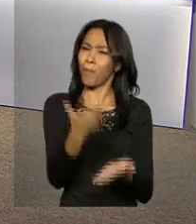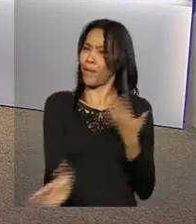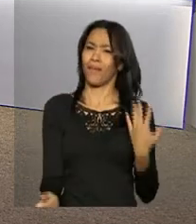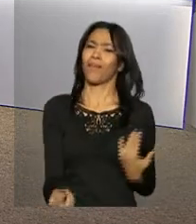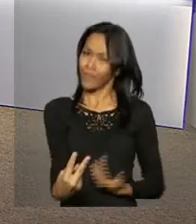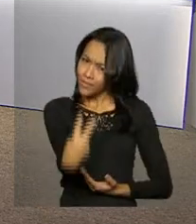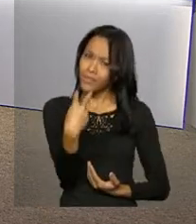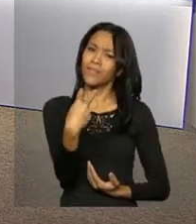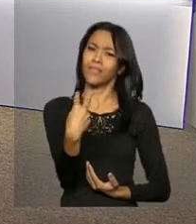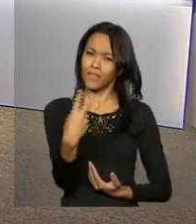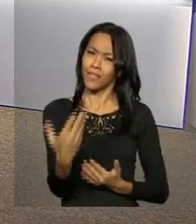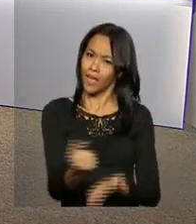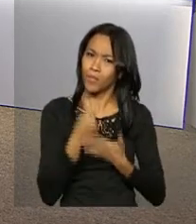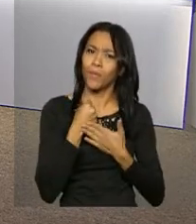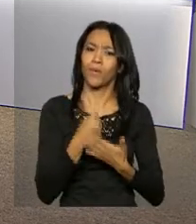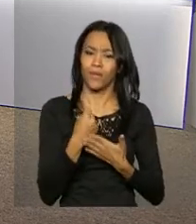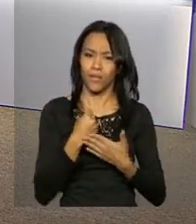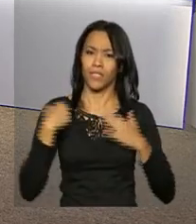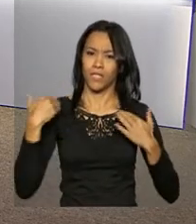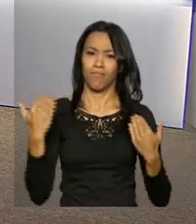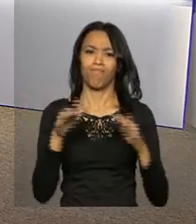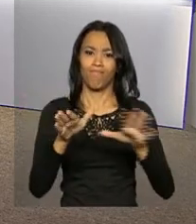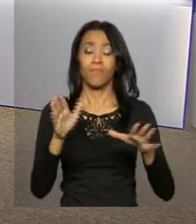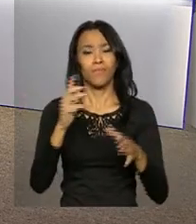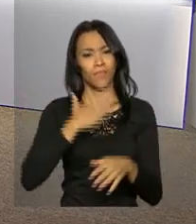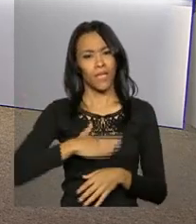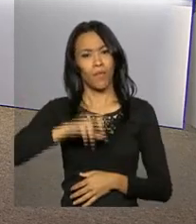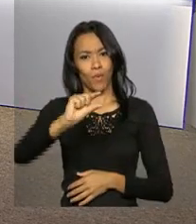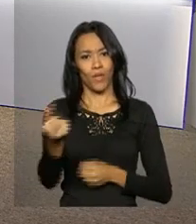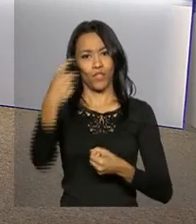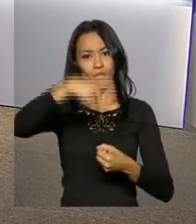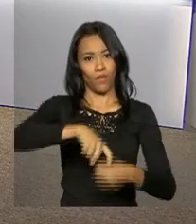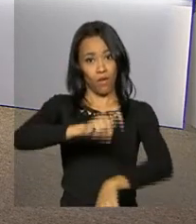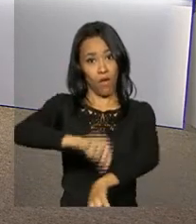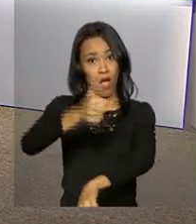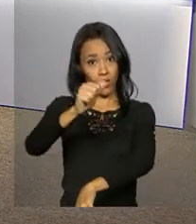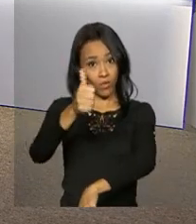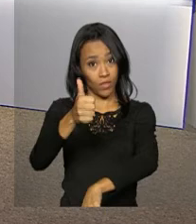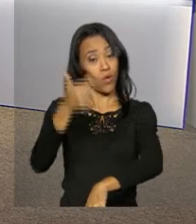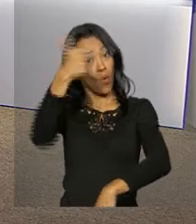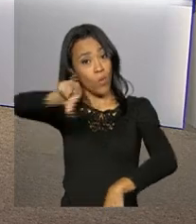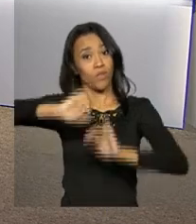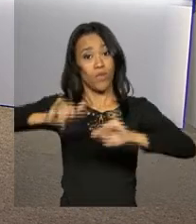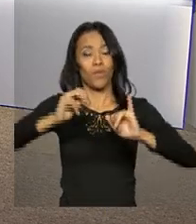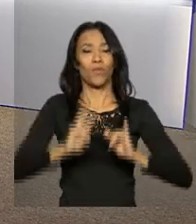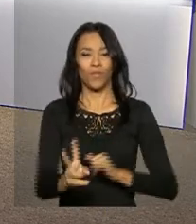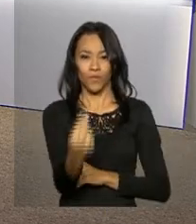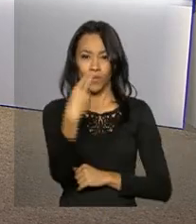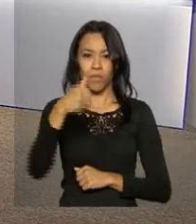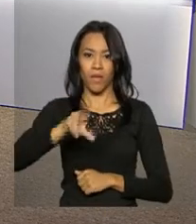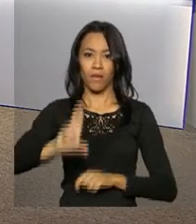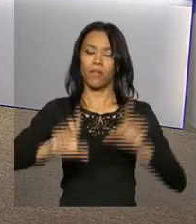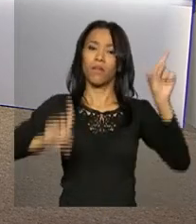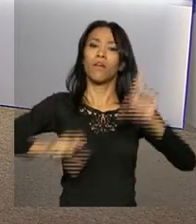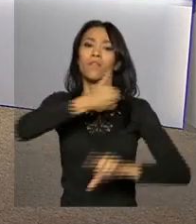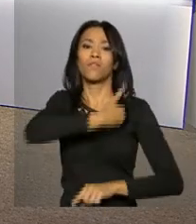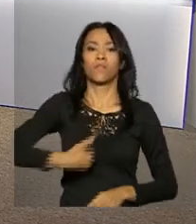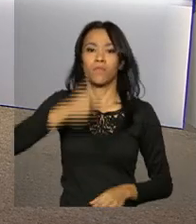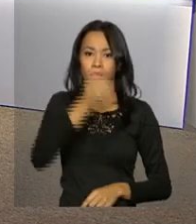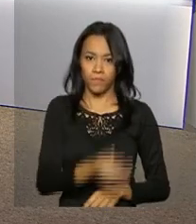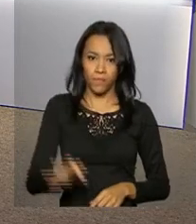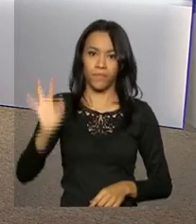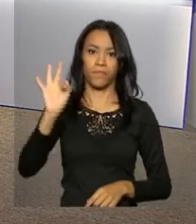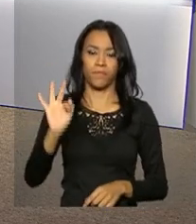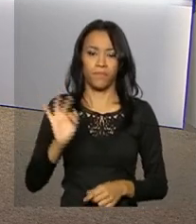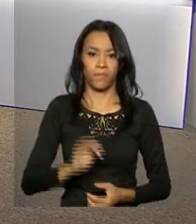e colabora com essa mobilização nós voltamos daqui a pouco às 11 horas contra as informações continue com a gente a nbr a tv